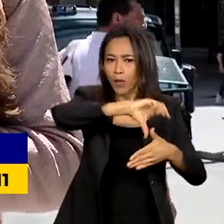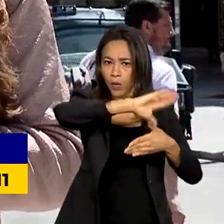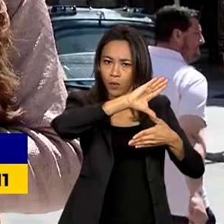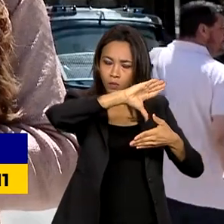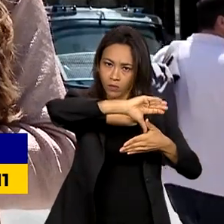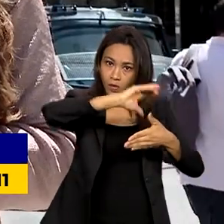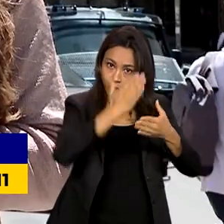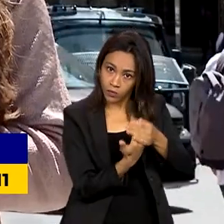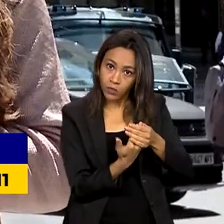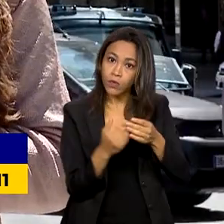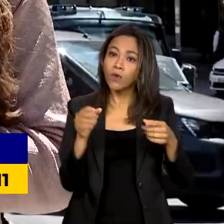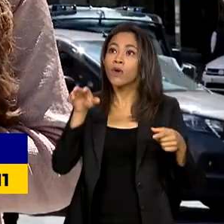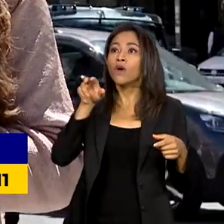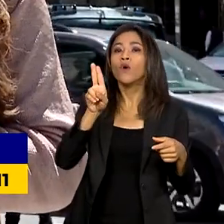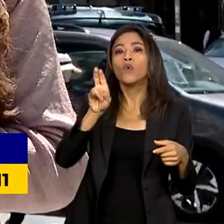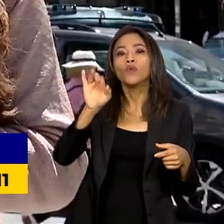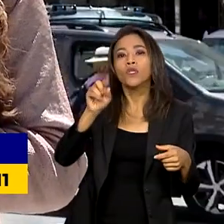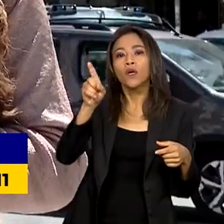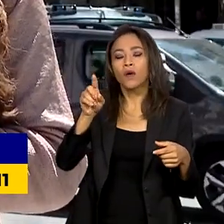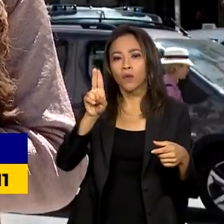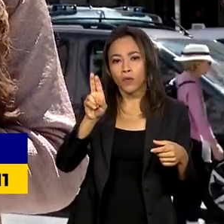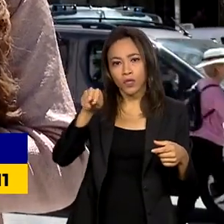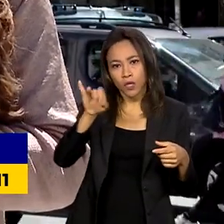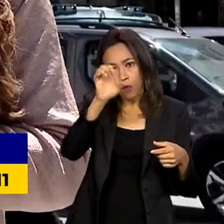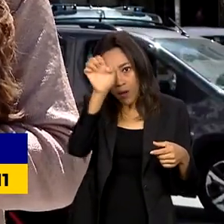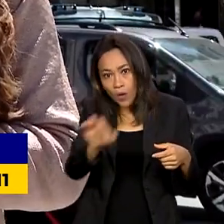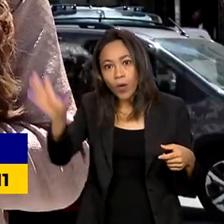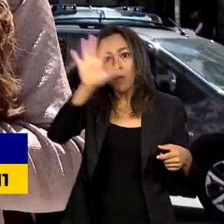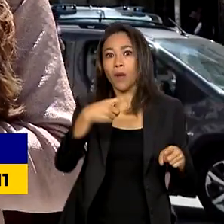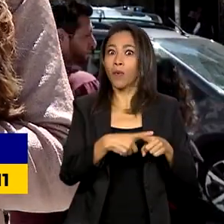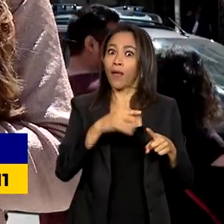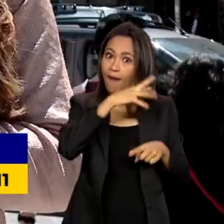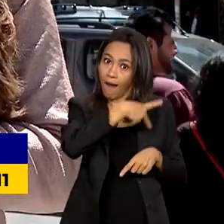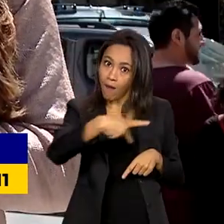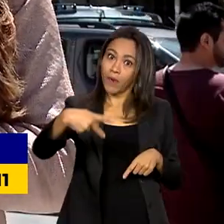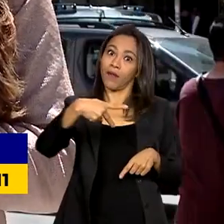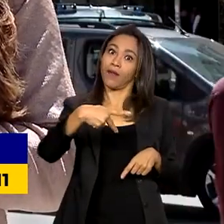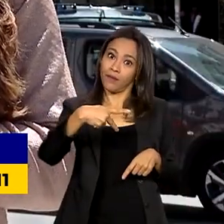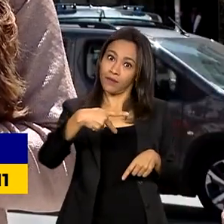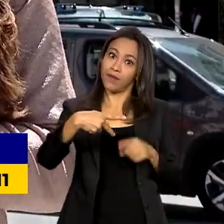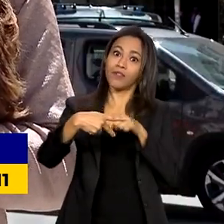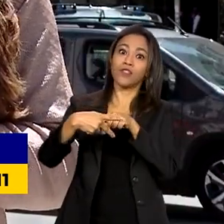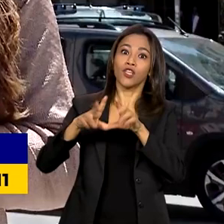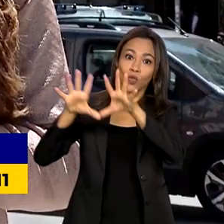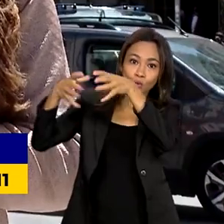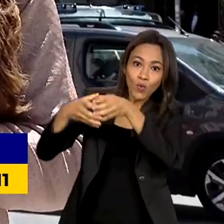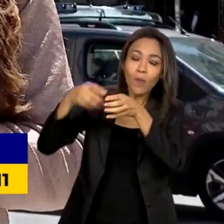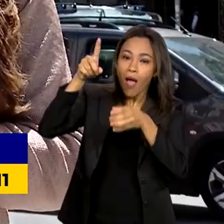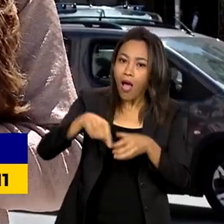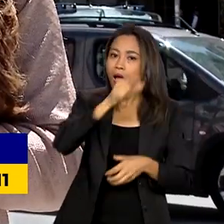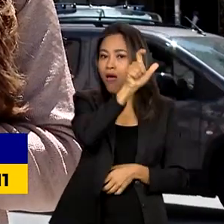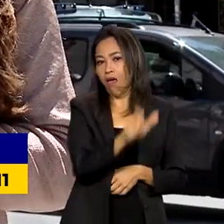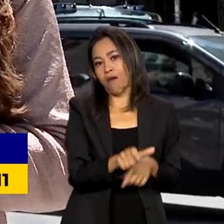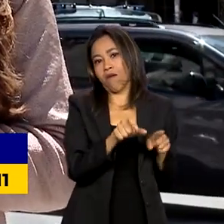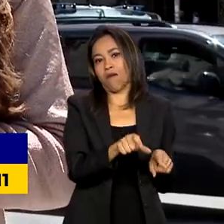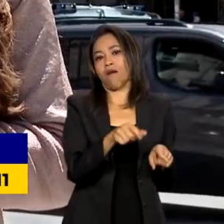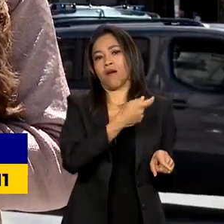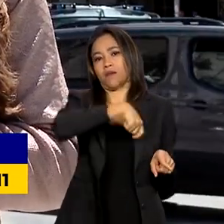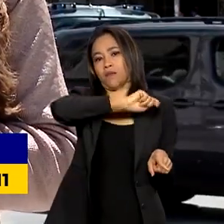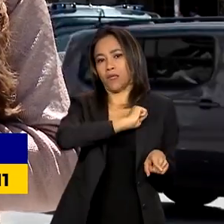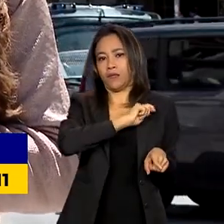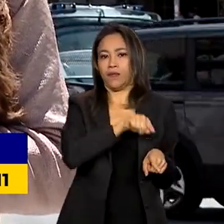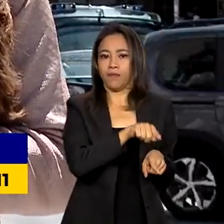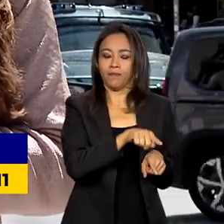Europeia, já que a Espanha vai presidir o Conselho Europeu no segundo semestre deste ano. De acordo com o governo federal,